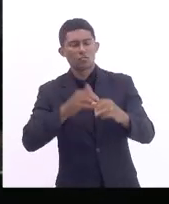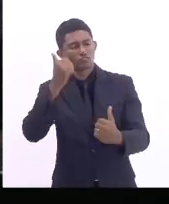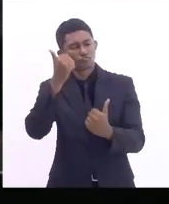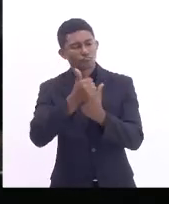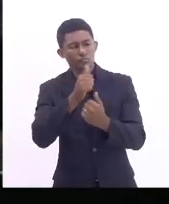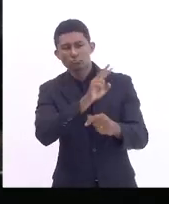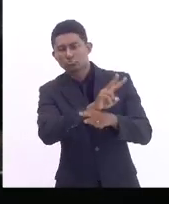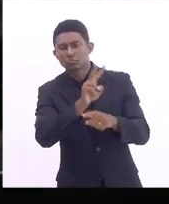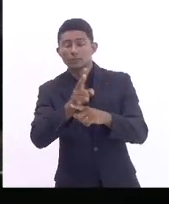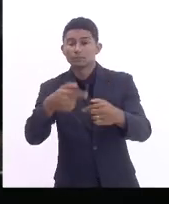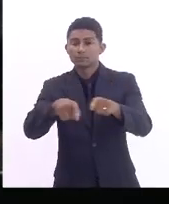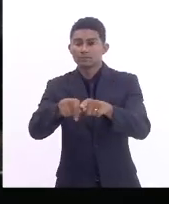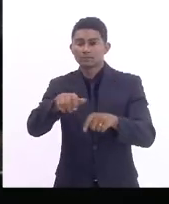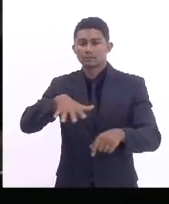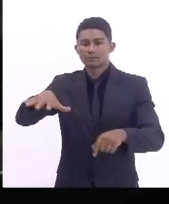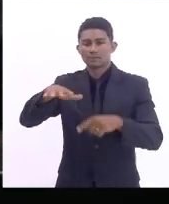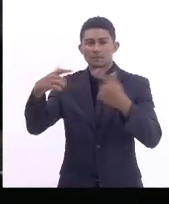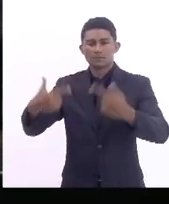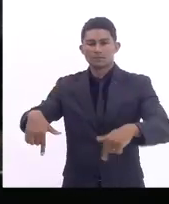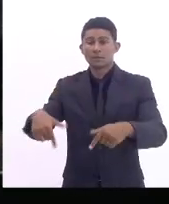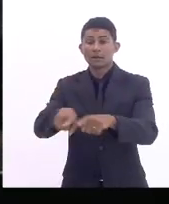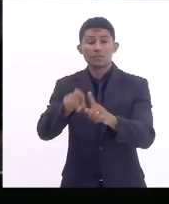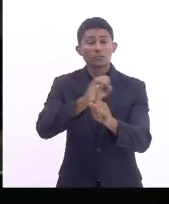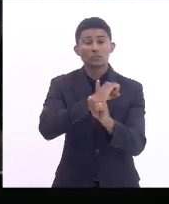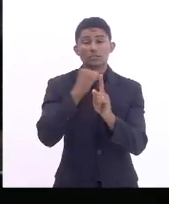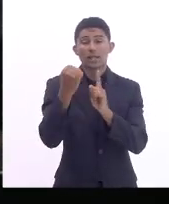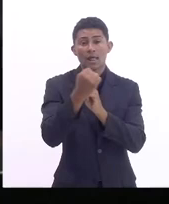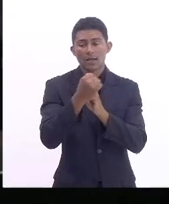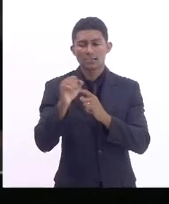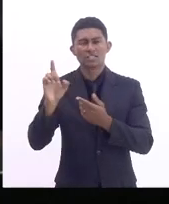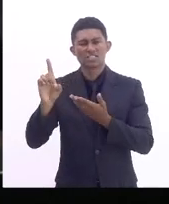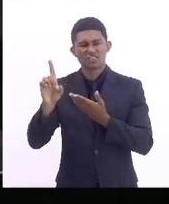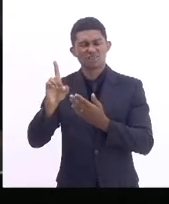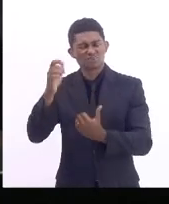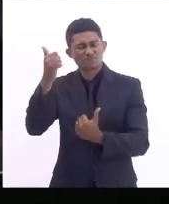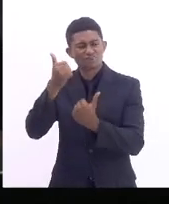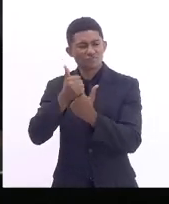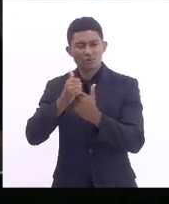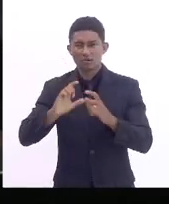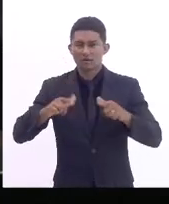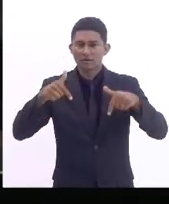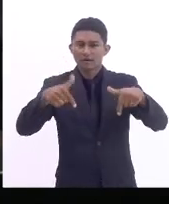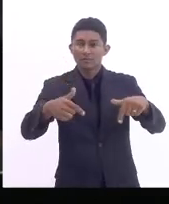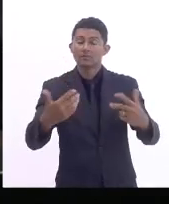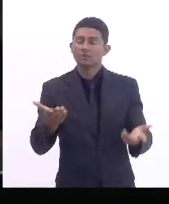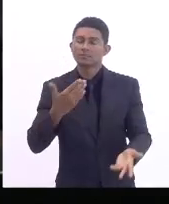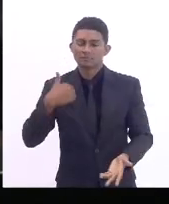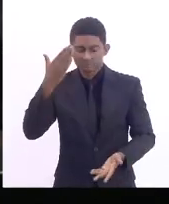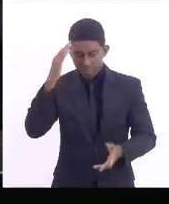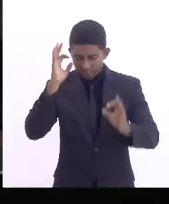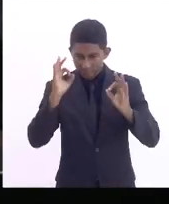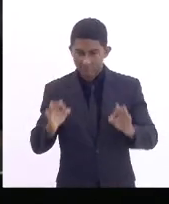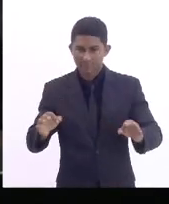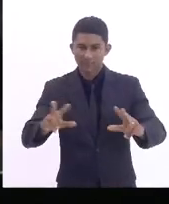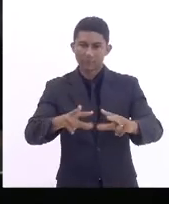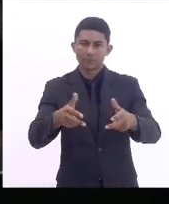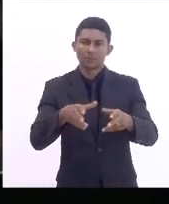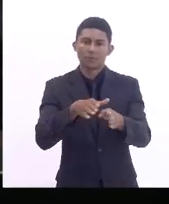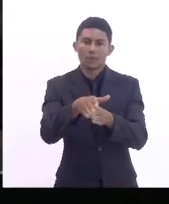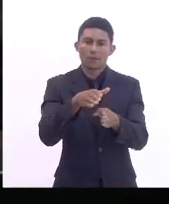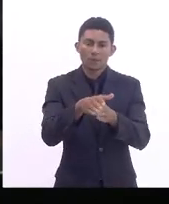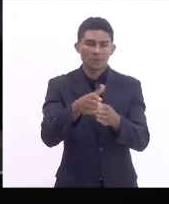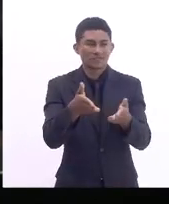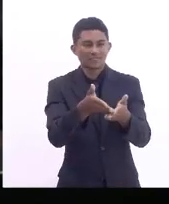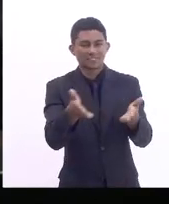defensor da sociedade da proteção da sociedade e eu tenho certeza que conselho dos técnicos ganha muito com seu conhecimento